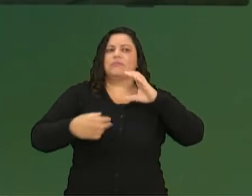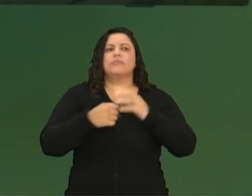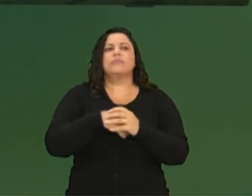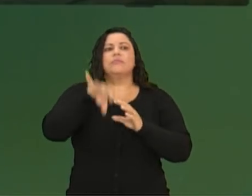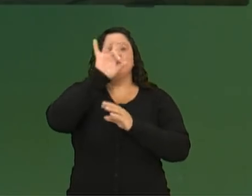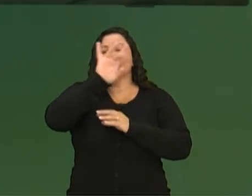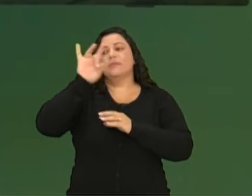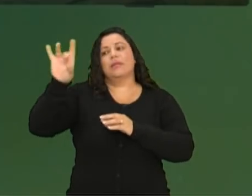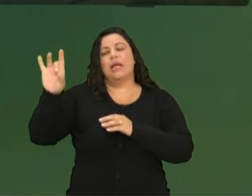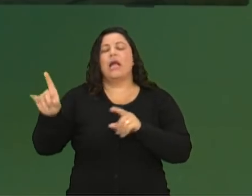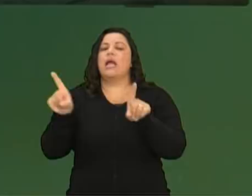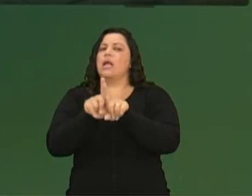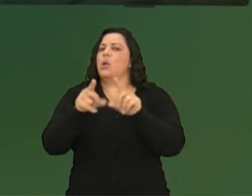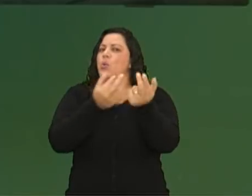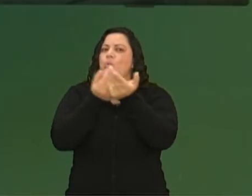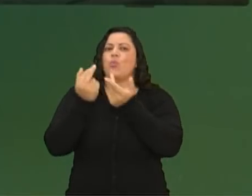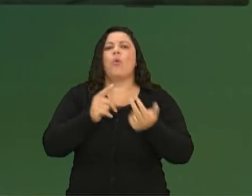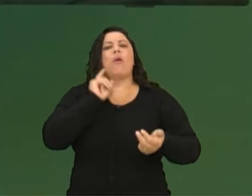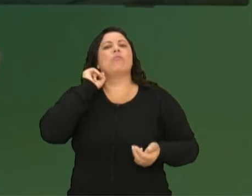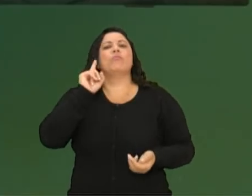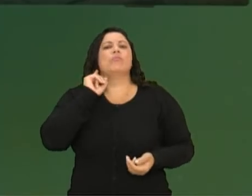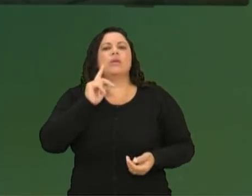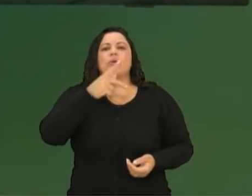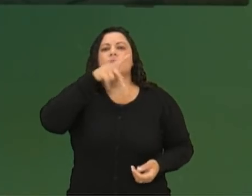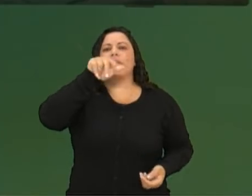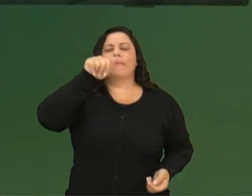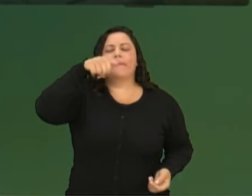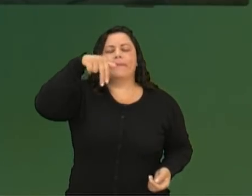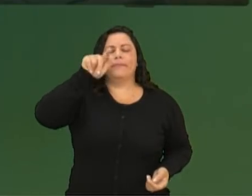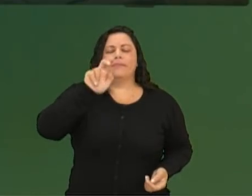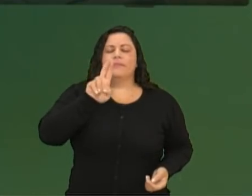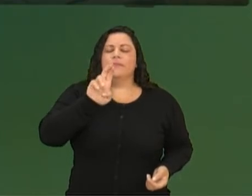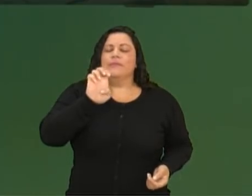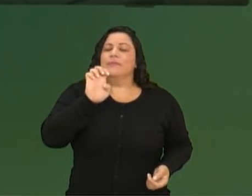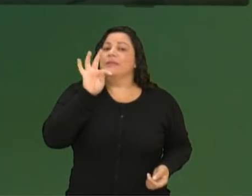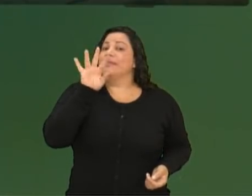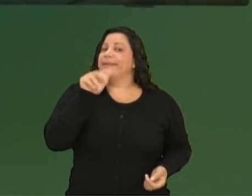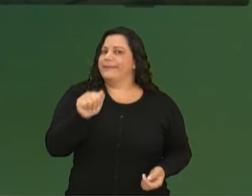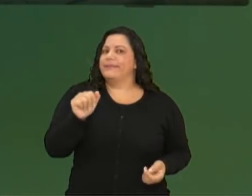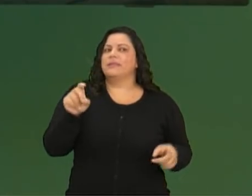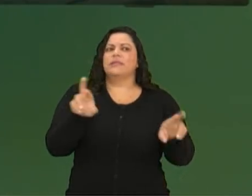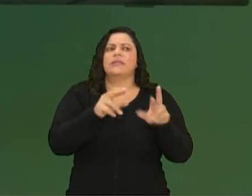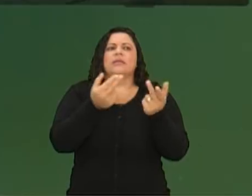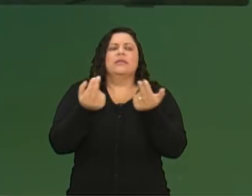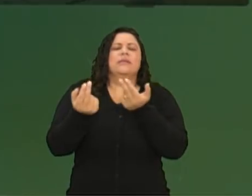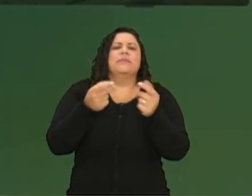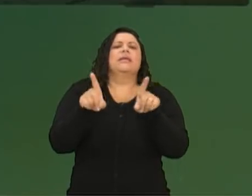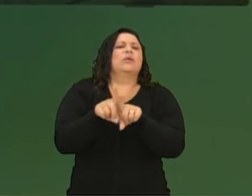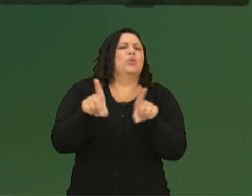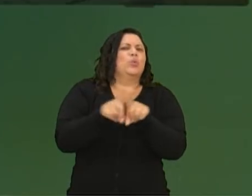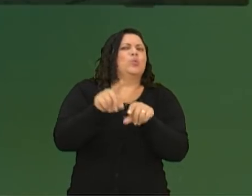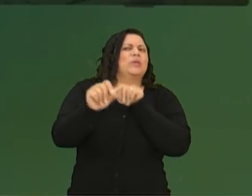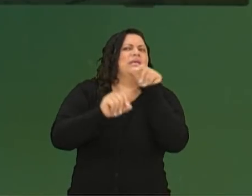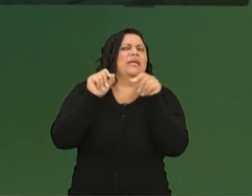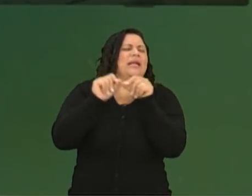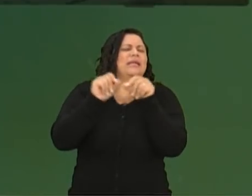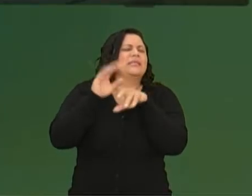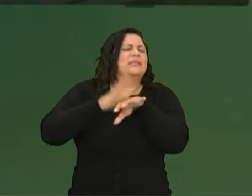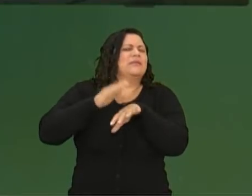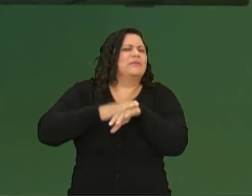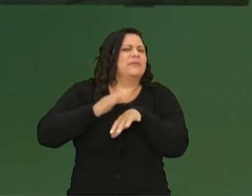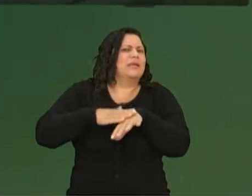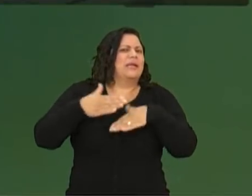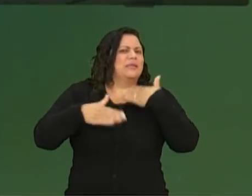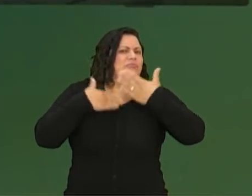para os glóbulos brancos e para as plaquetas. E nas funções, o que elas fazem, né? O que essas células desempenham no